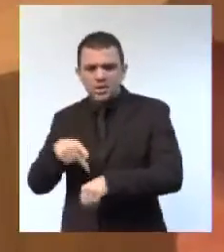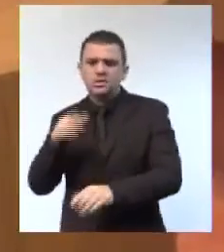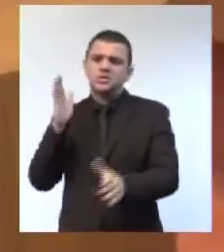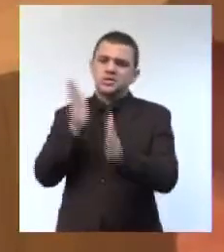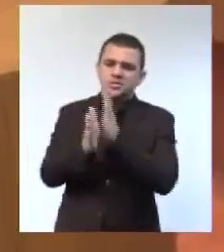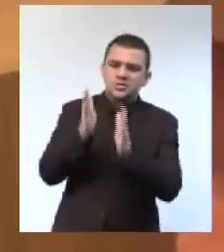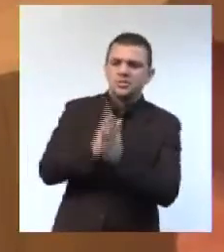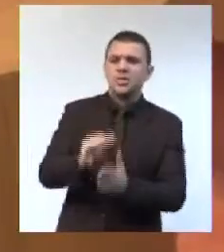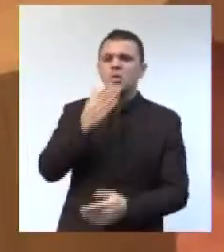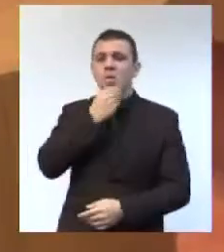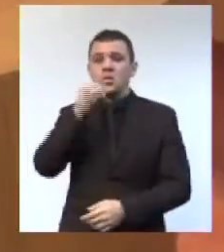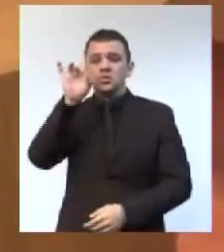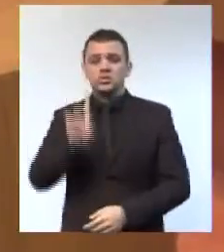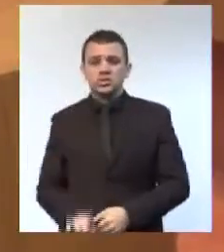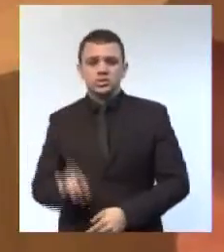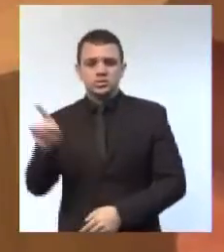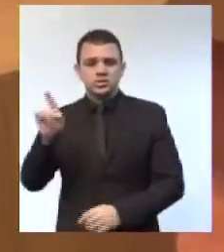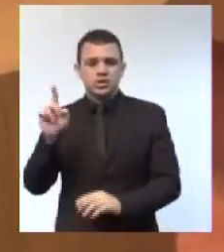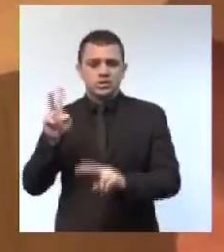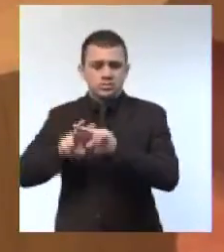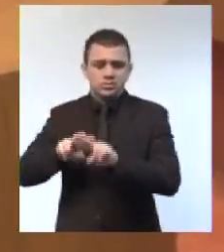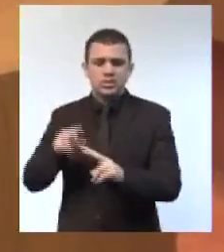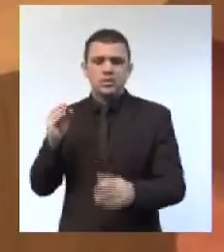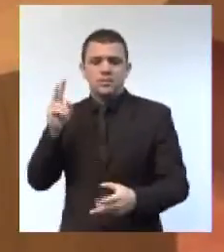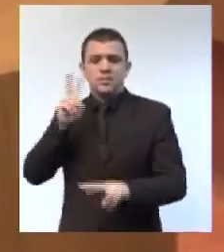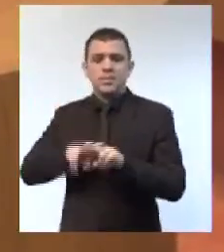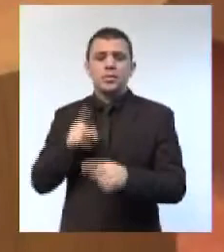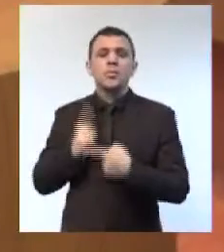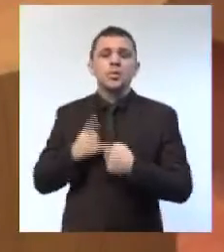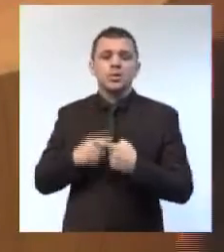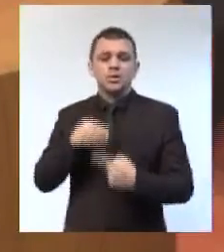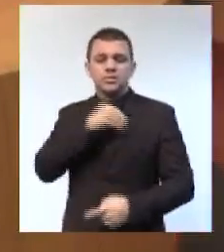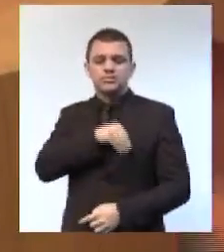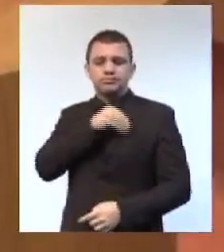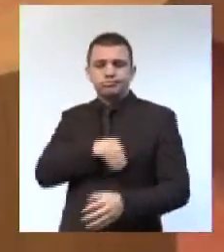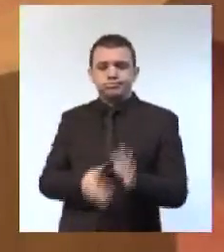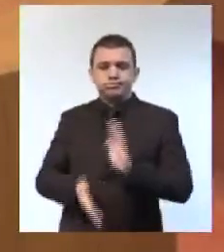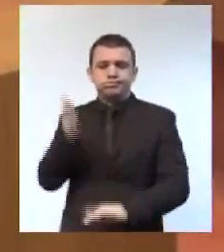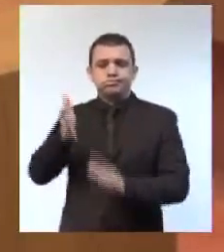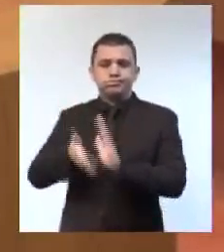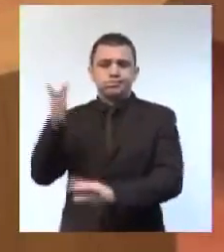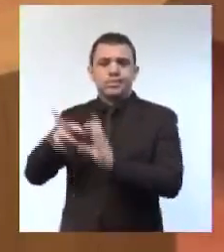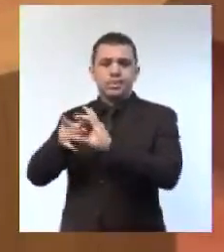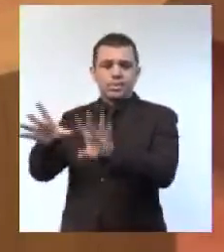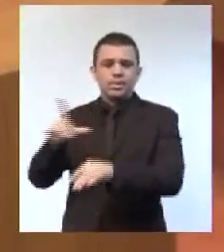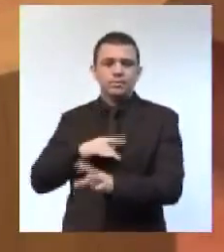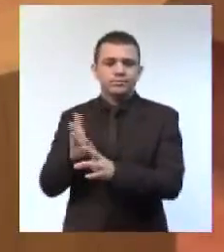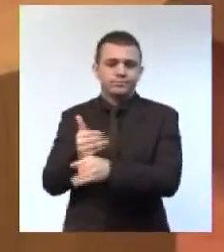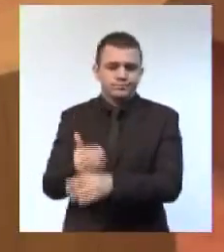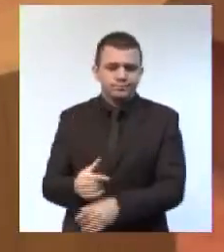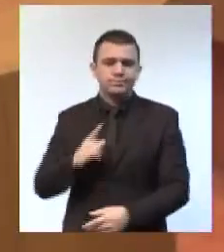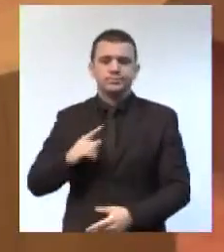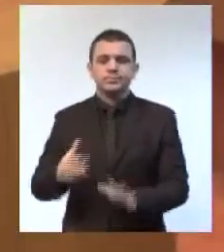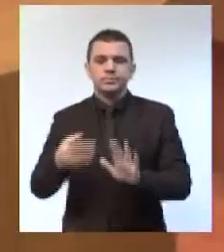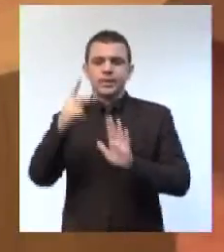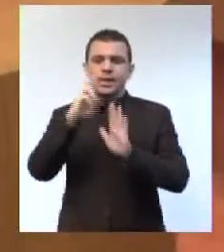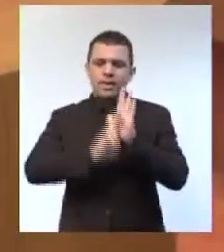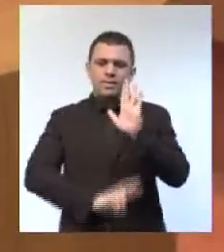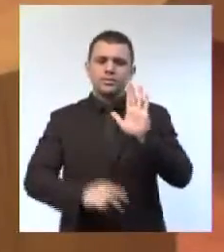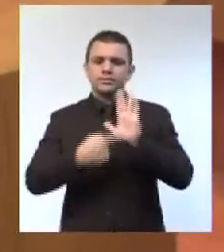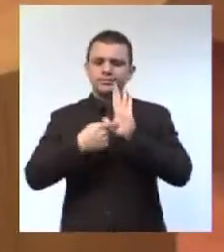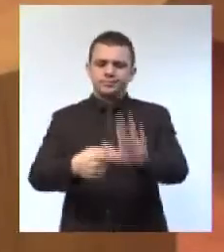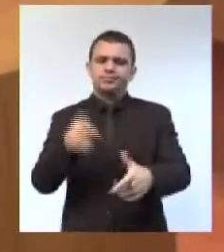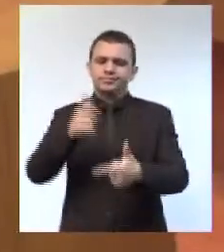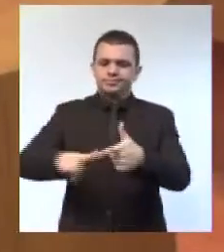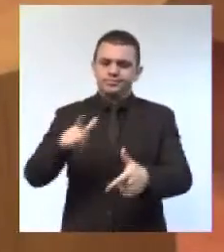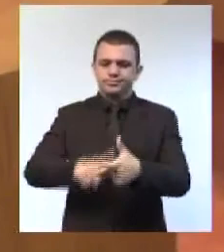fugas, relatório do Conselho Nacional de Justiça, feito de forma independente, mostrando o caos que estava no sistema penitenciário. Vossa Excelência